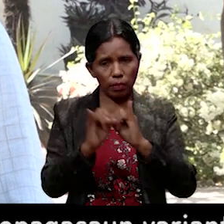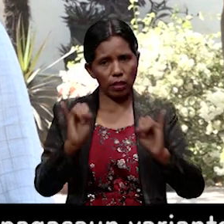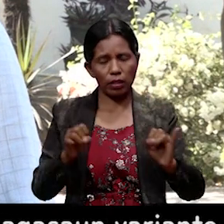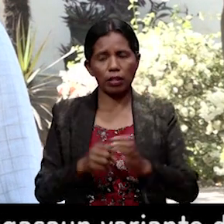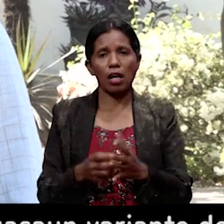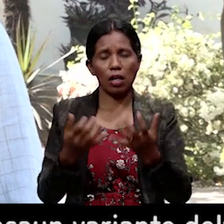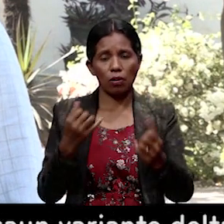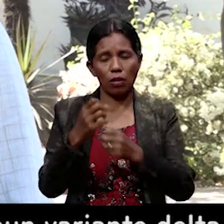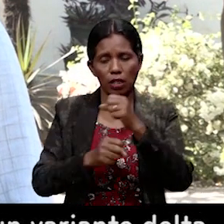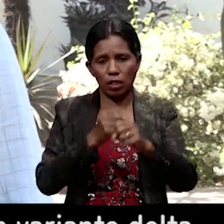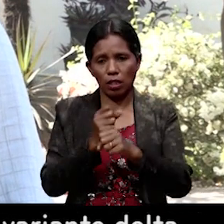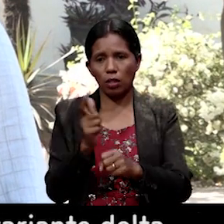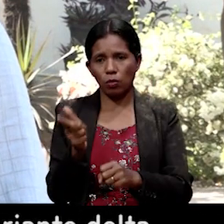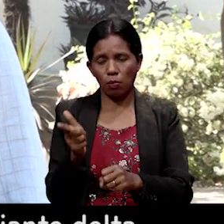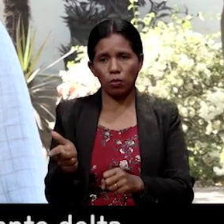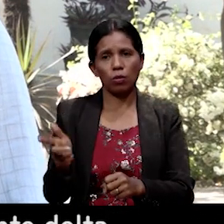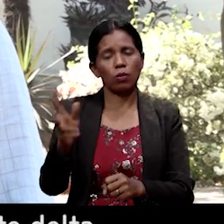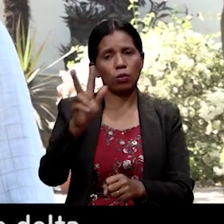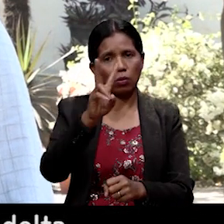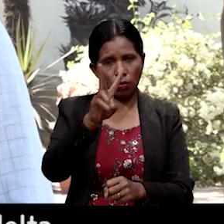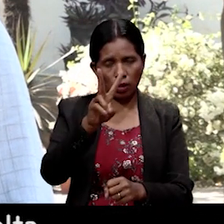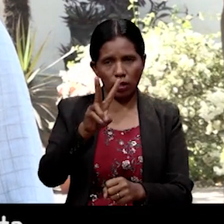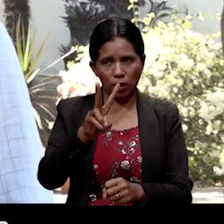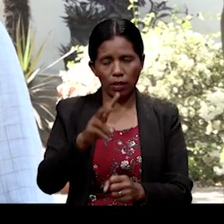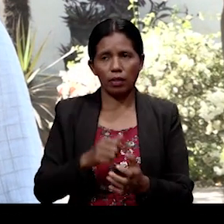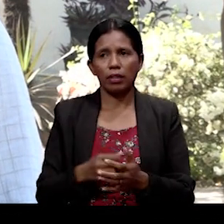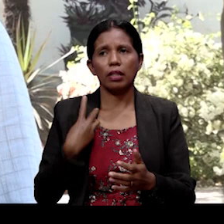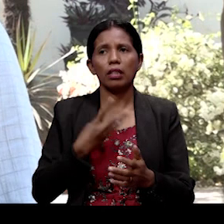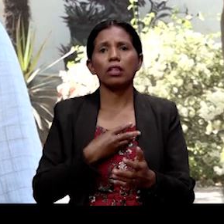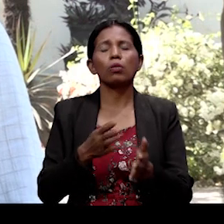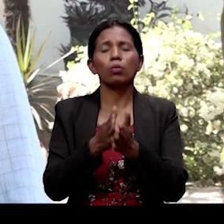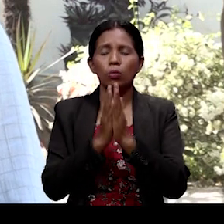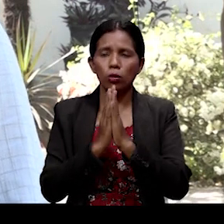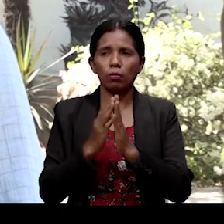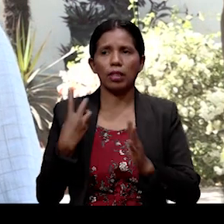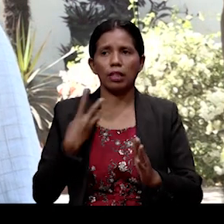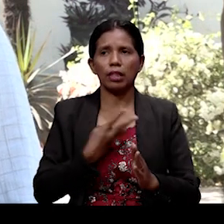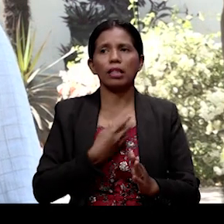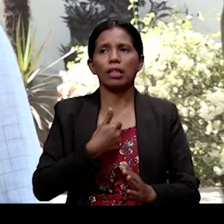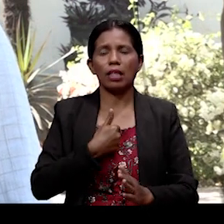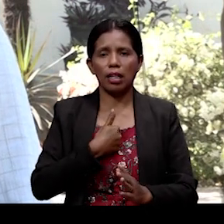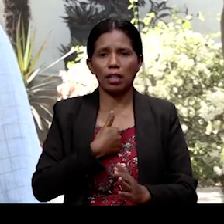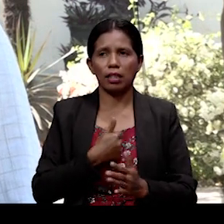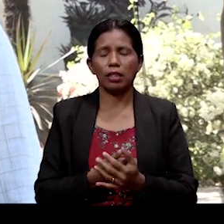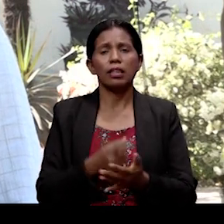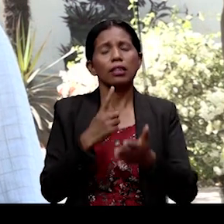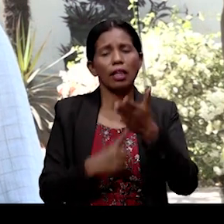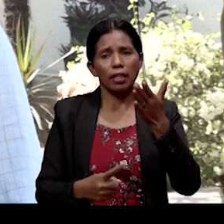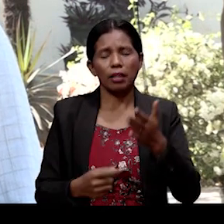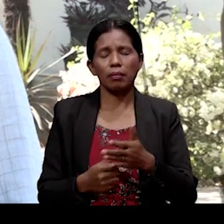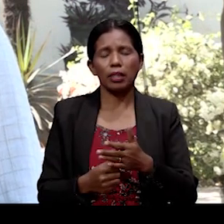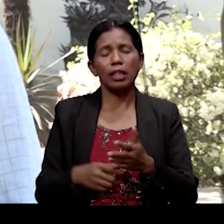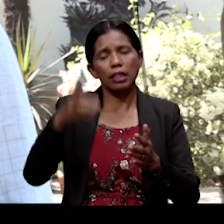Tinan Ruanulu Resin Rua Tihaona, convém Ita Rusu Fale ba Itanian. Será que